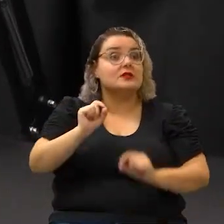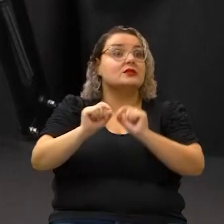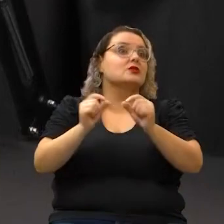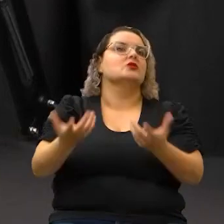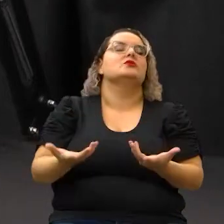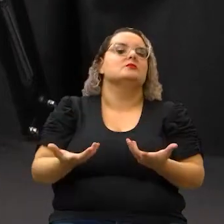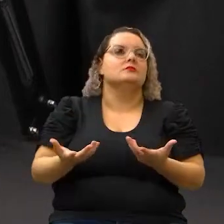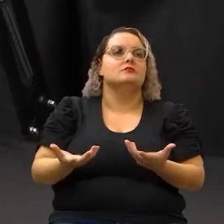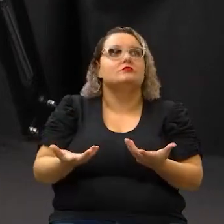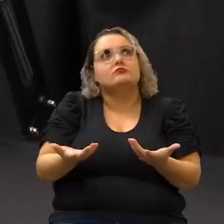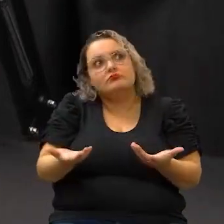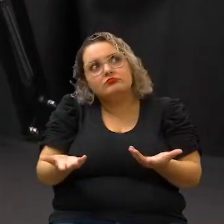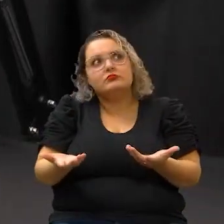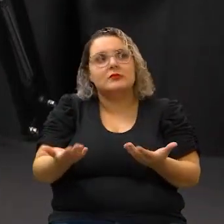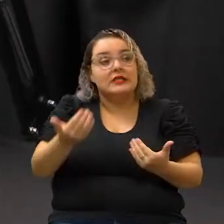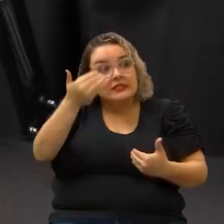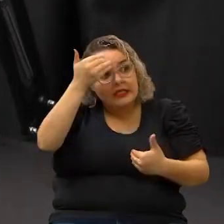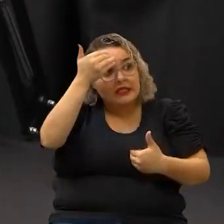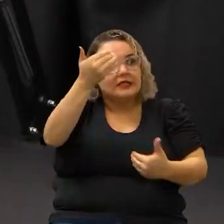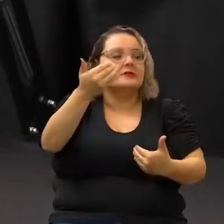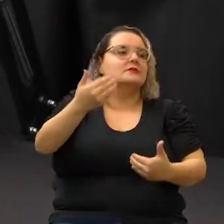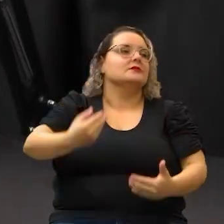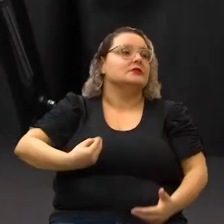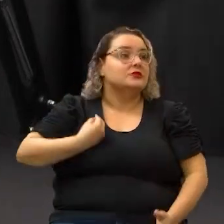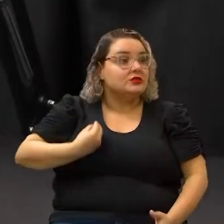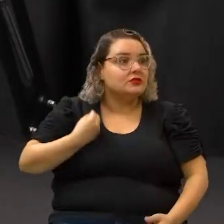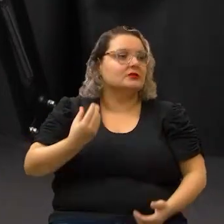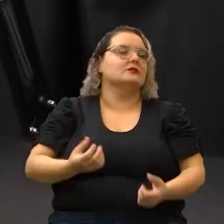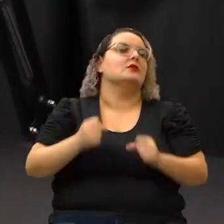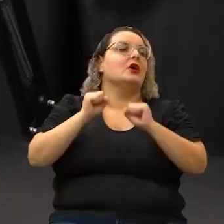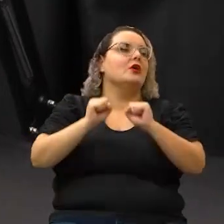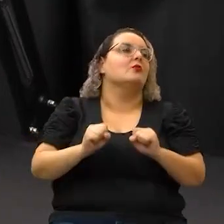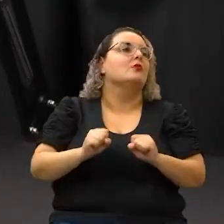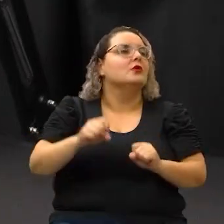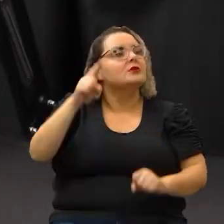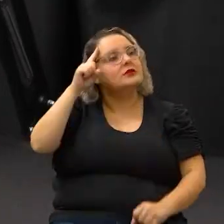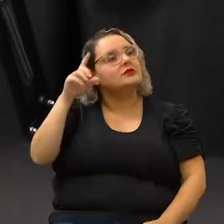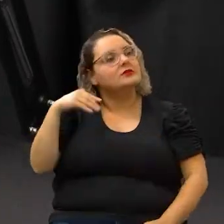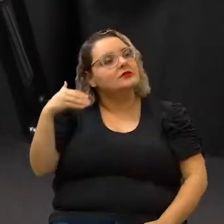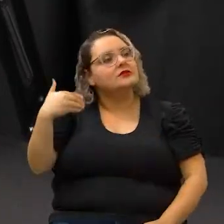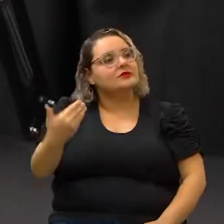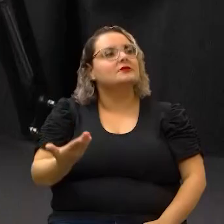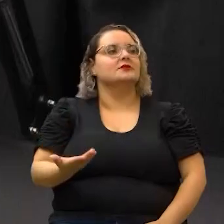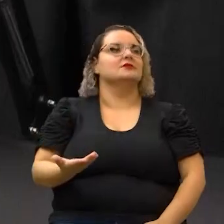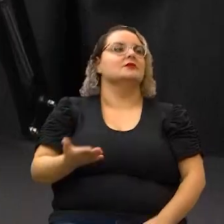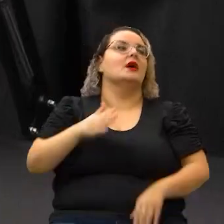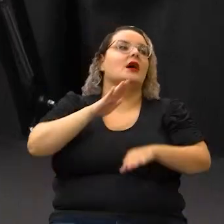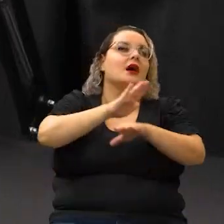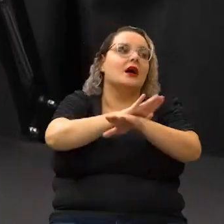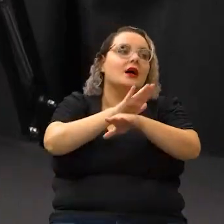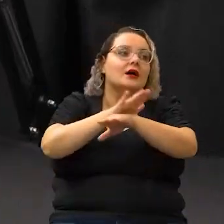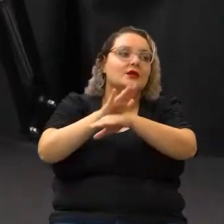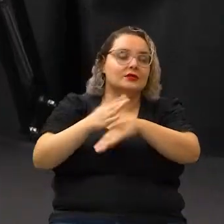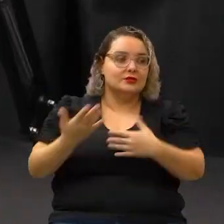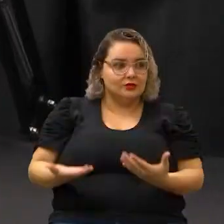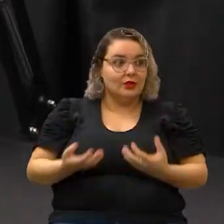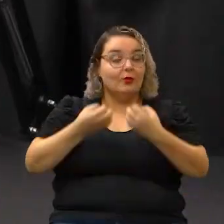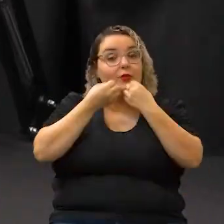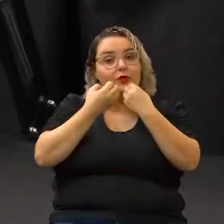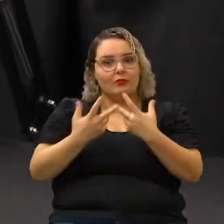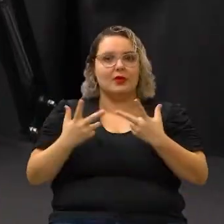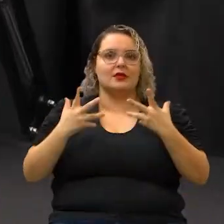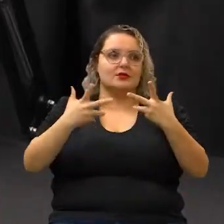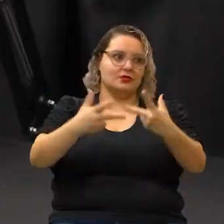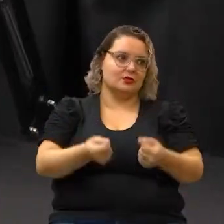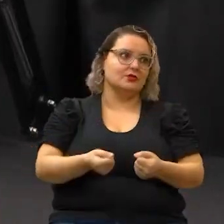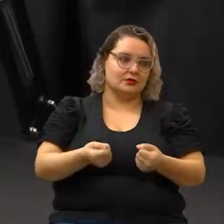gente pode tirar de estar, né, desse agradecimento de estar vivo e podendo cada dia mais, né, cooperar